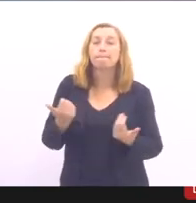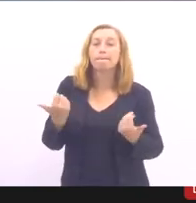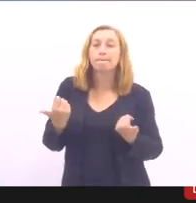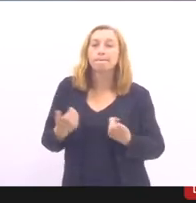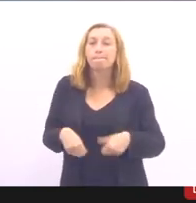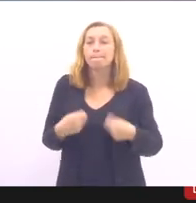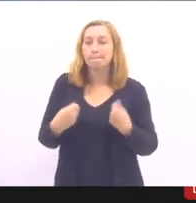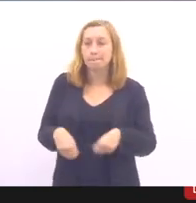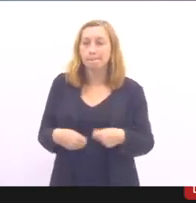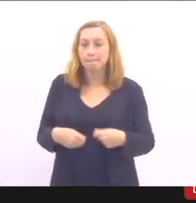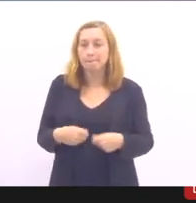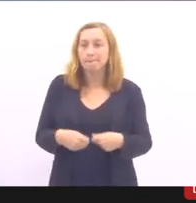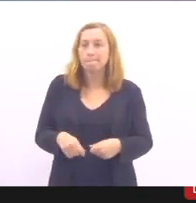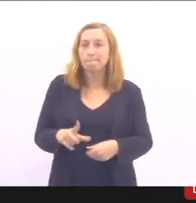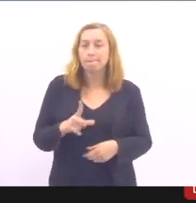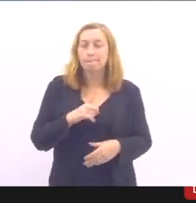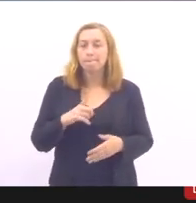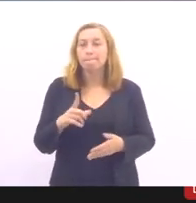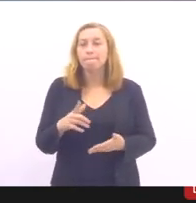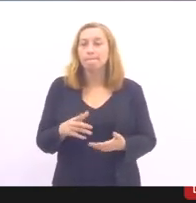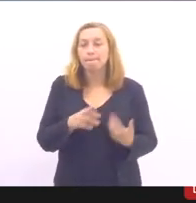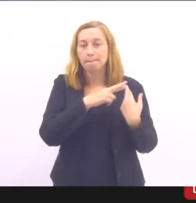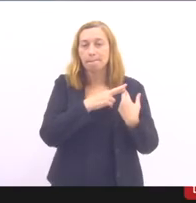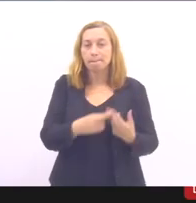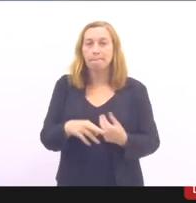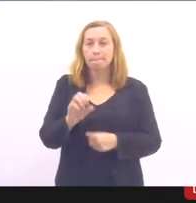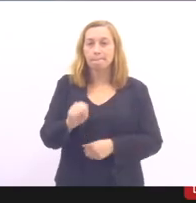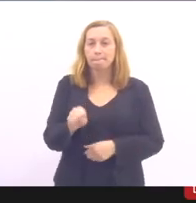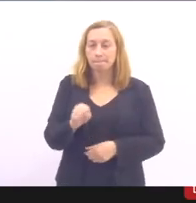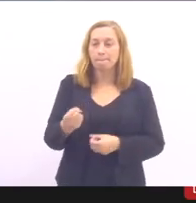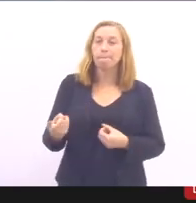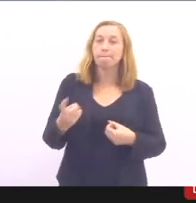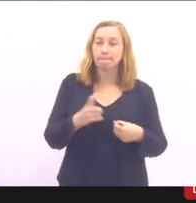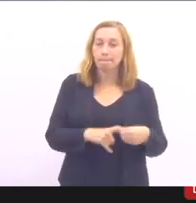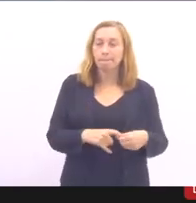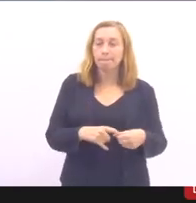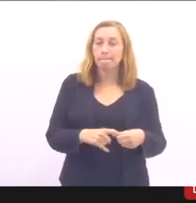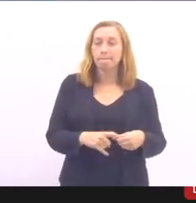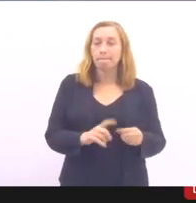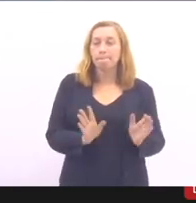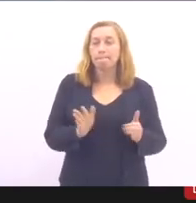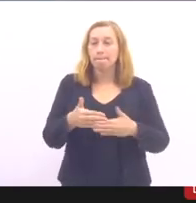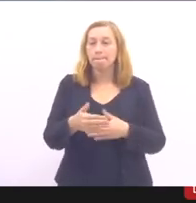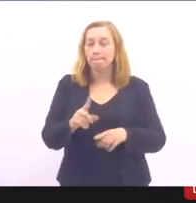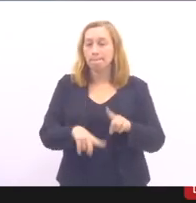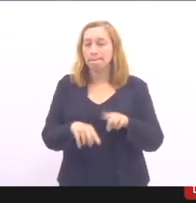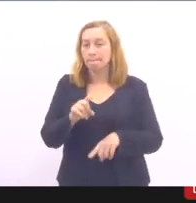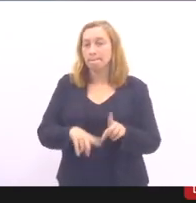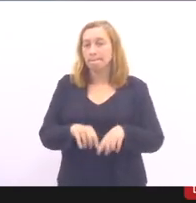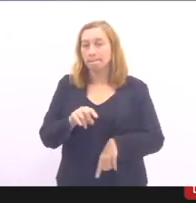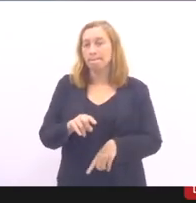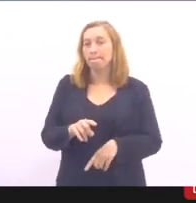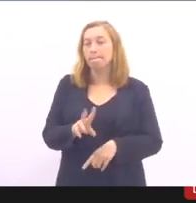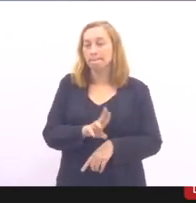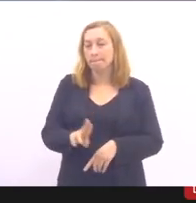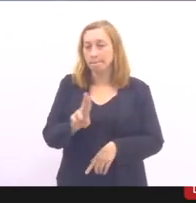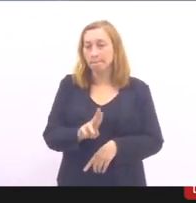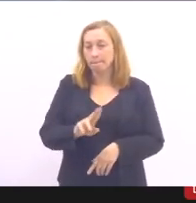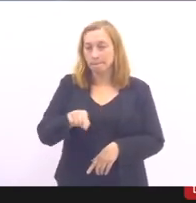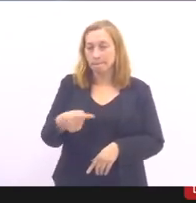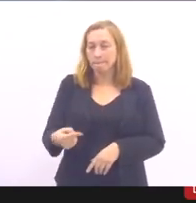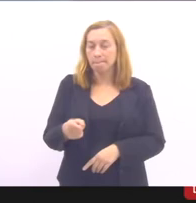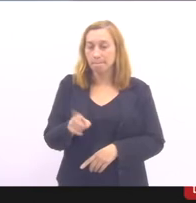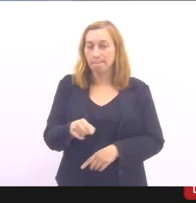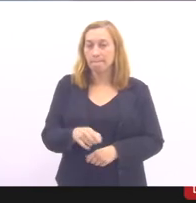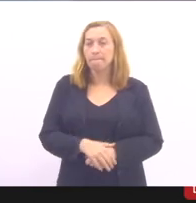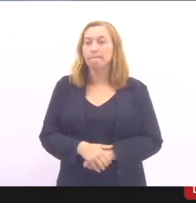precisam ter a sua parcela de responsabilidade no retorno dessas embalagens pós-consumo. Né? Acredito que o senhor esteja se referindo aqui especificamente com